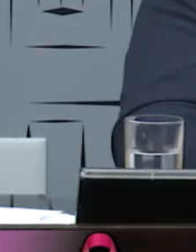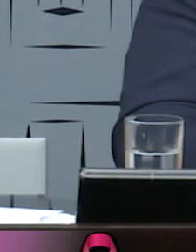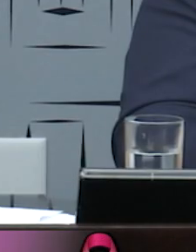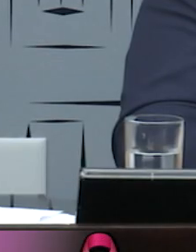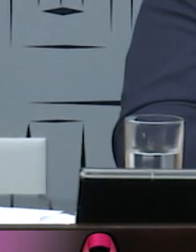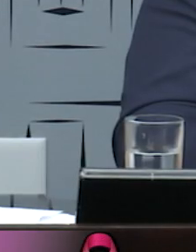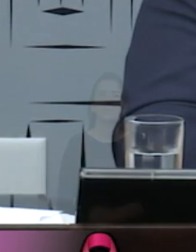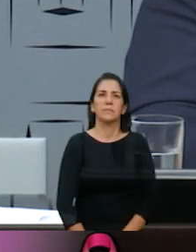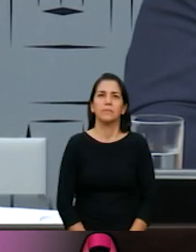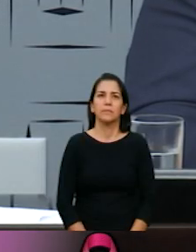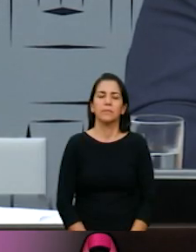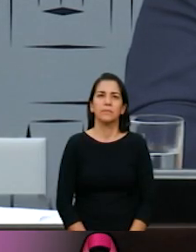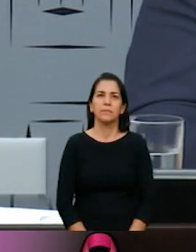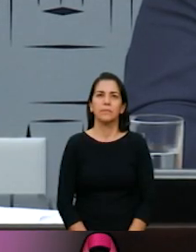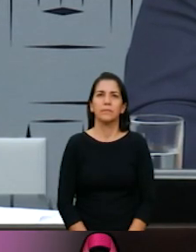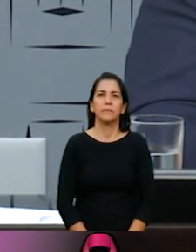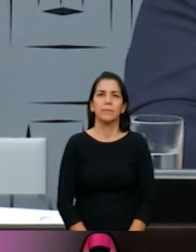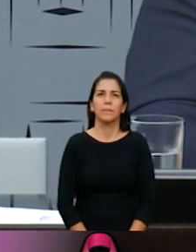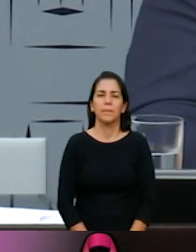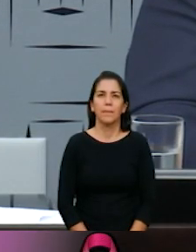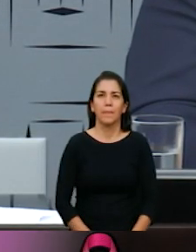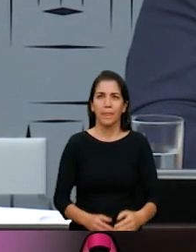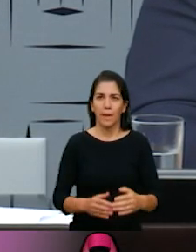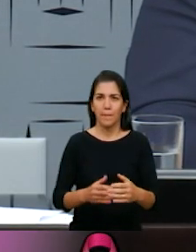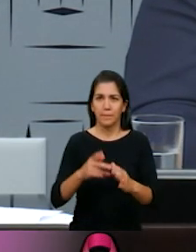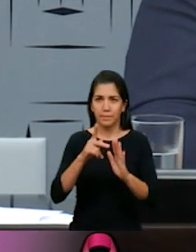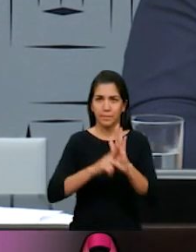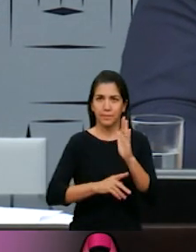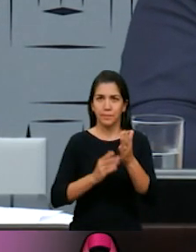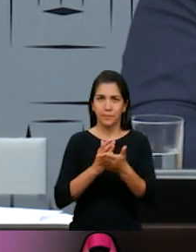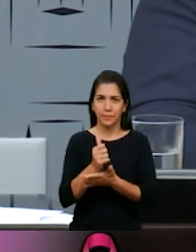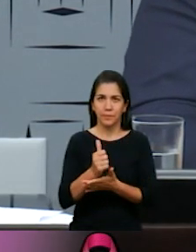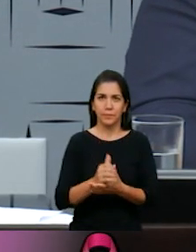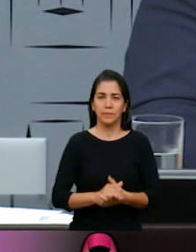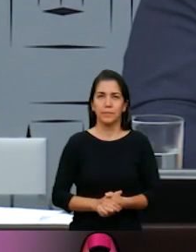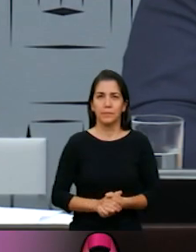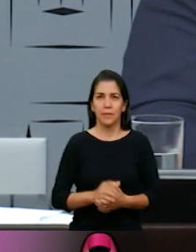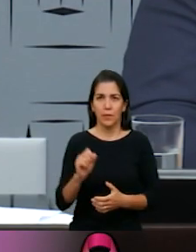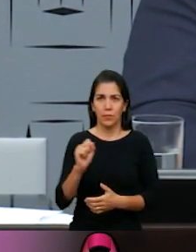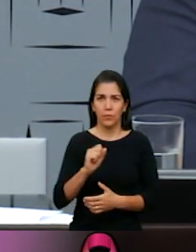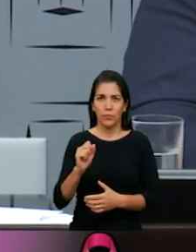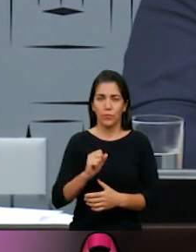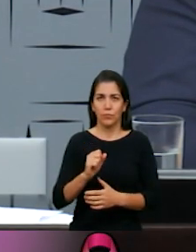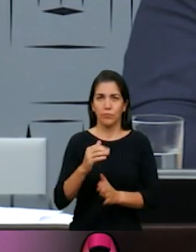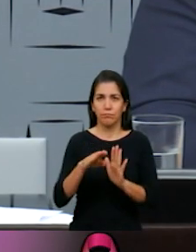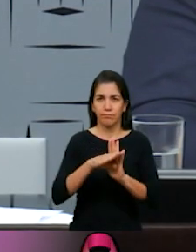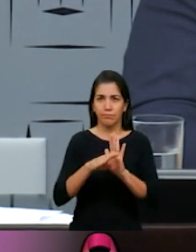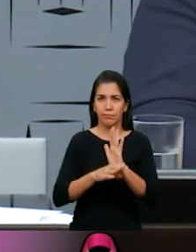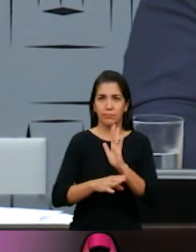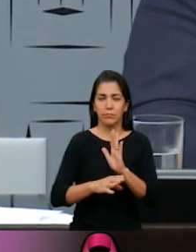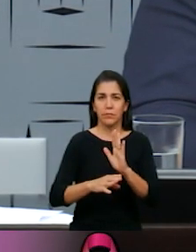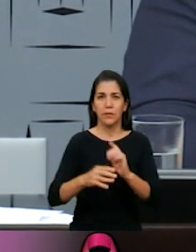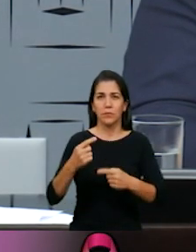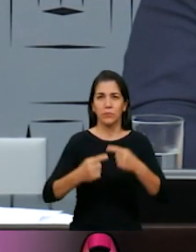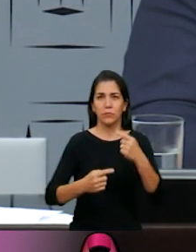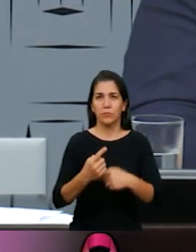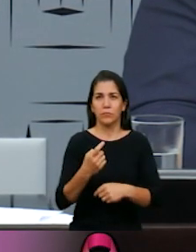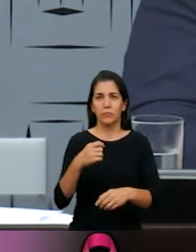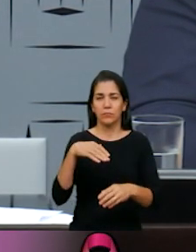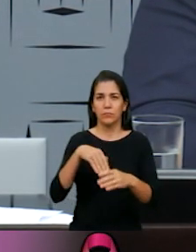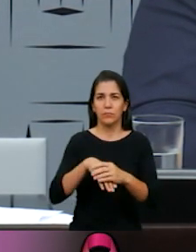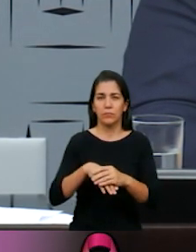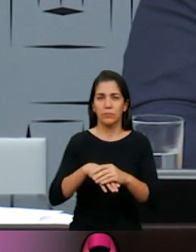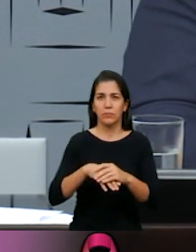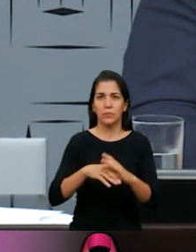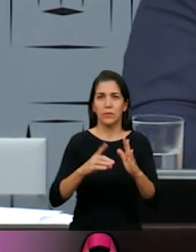Doze votos sim, dois votos não, o projeto foi aprovado. Oitavo item, discussão única e votação do projeto de